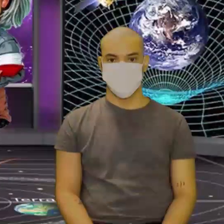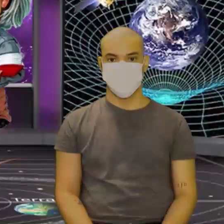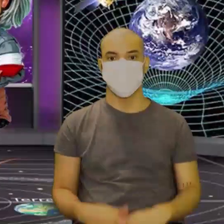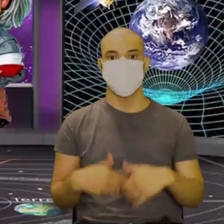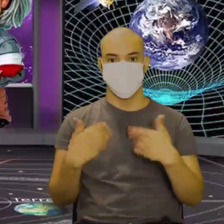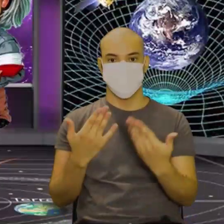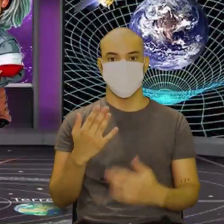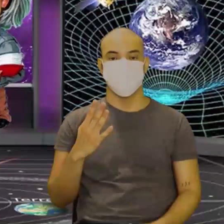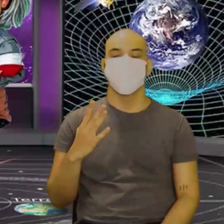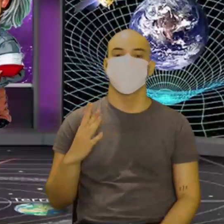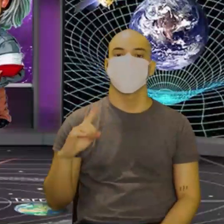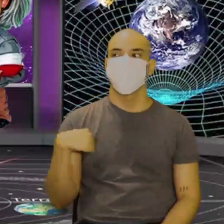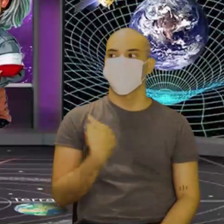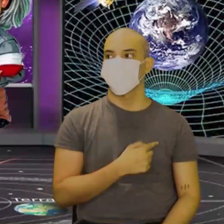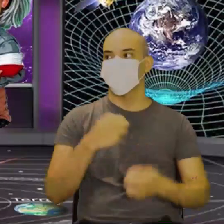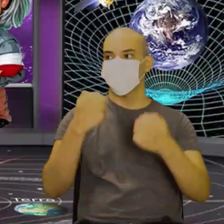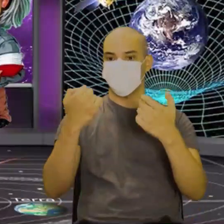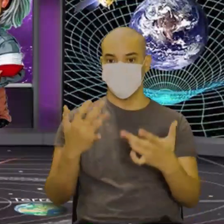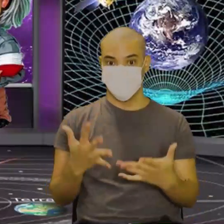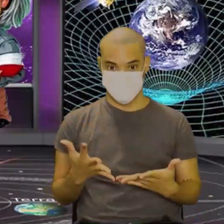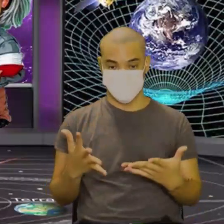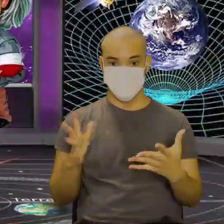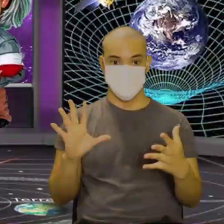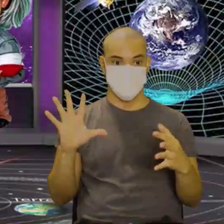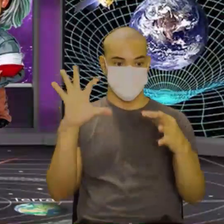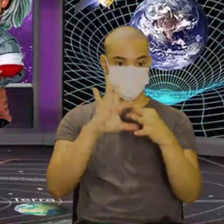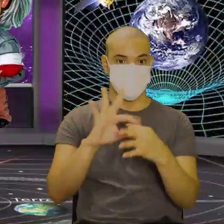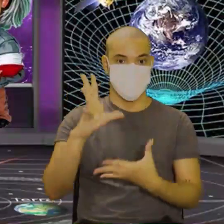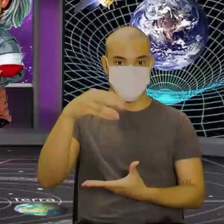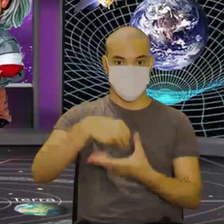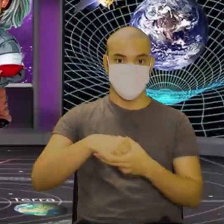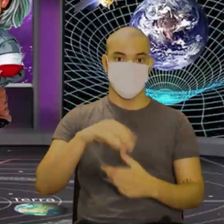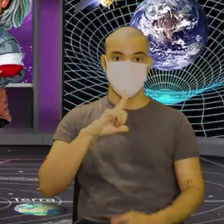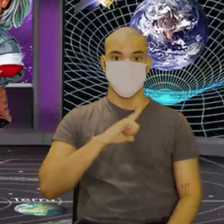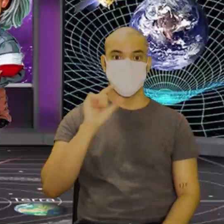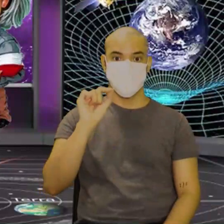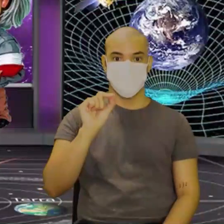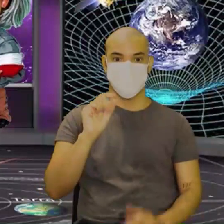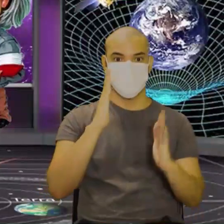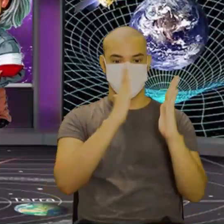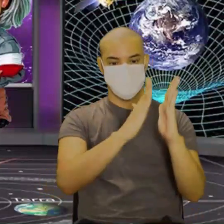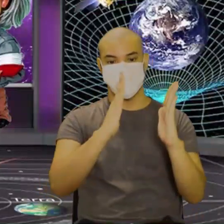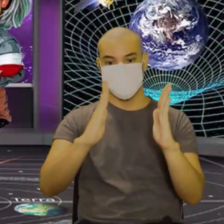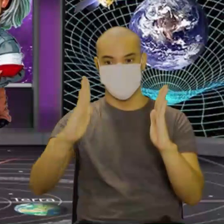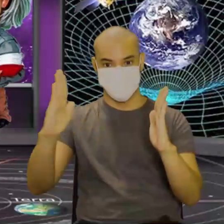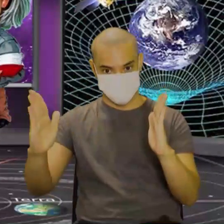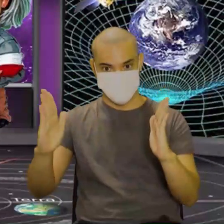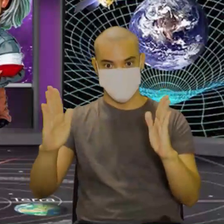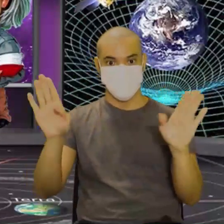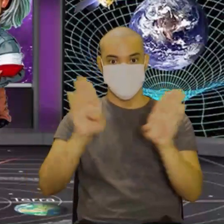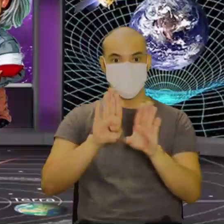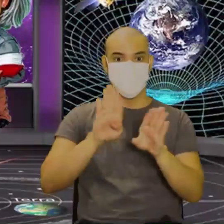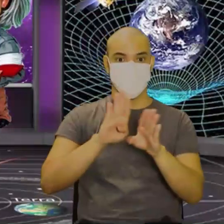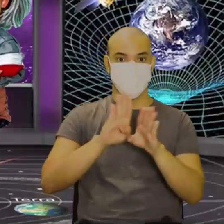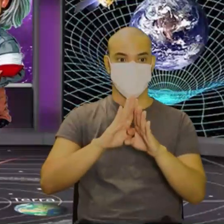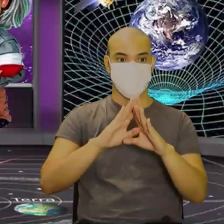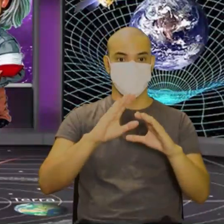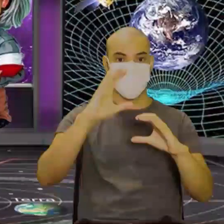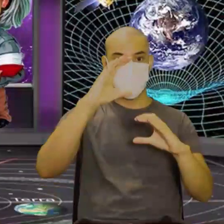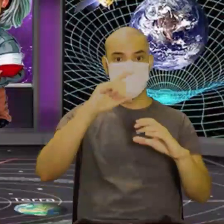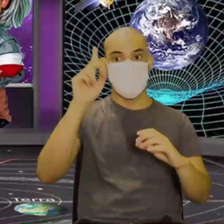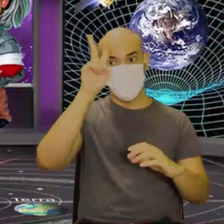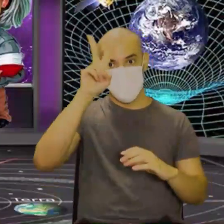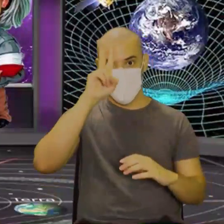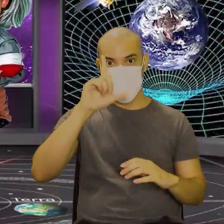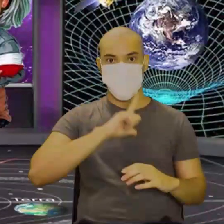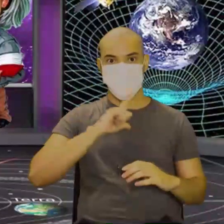gente tá lá falando em associação, eu tenho a capacitância que está em série e eu tenho a capacitância que está o quê? Em paralelo.